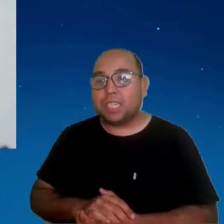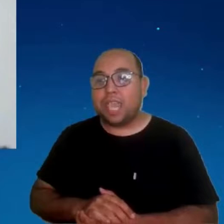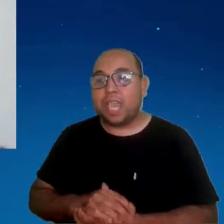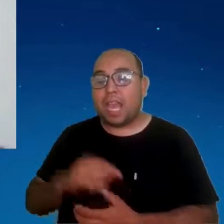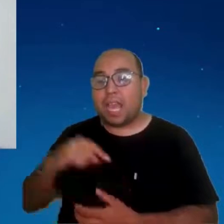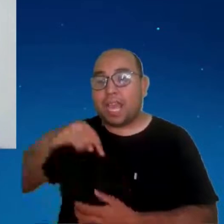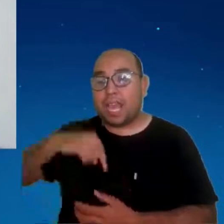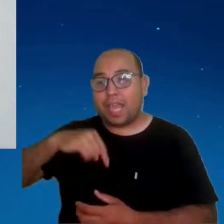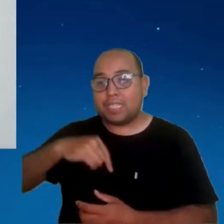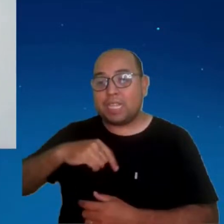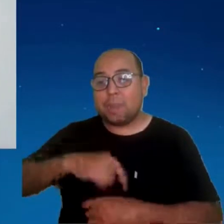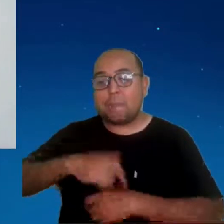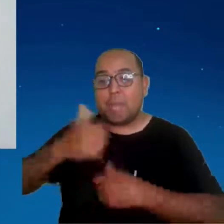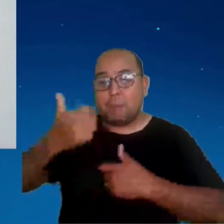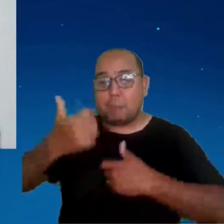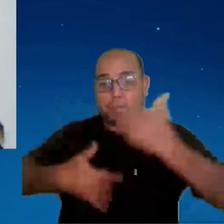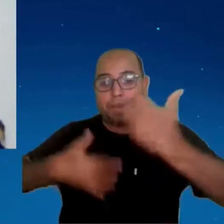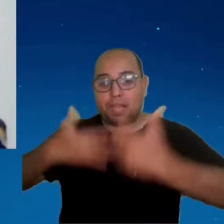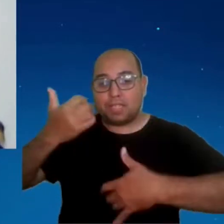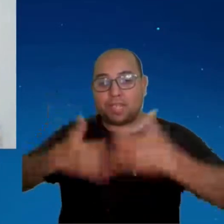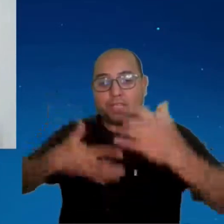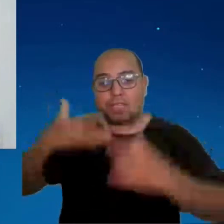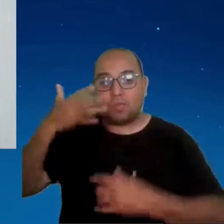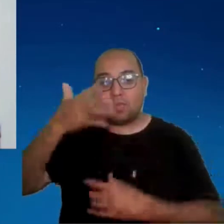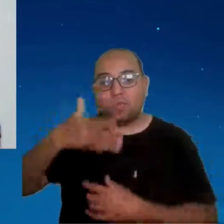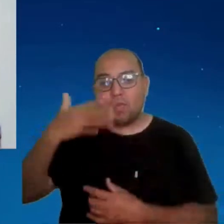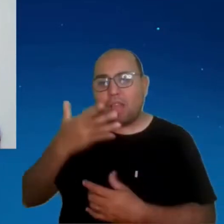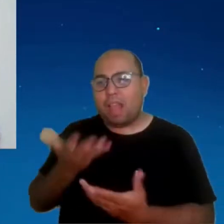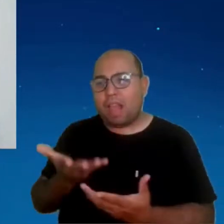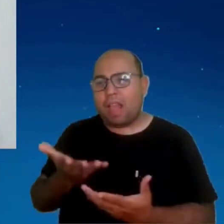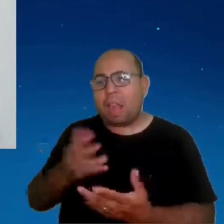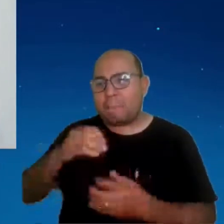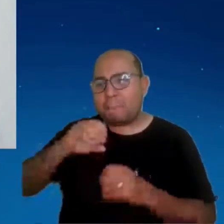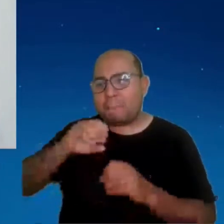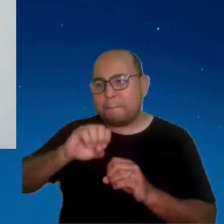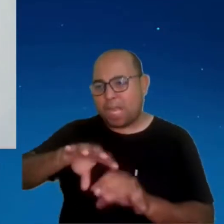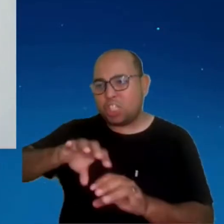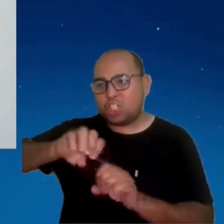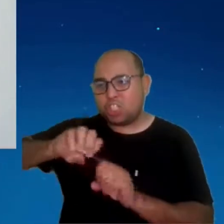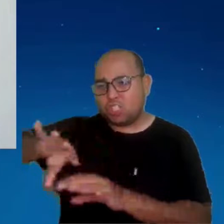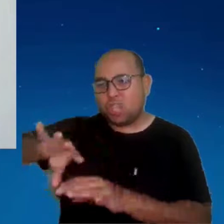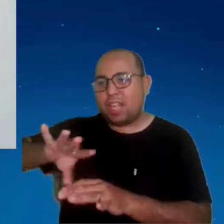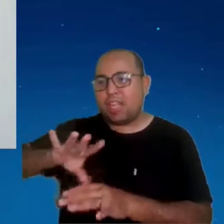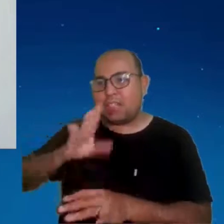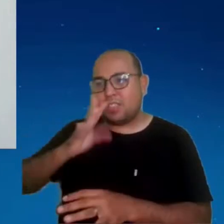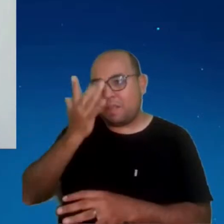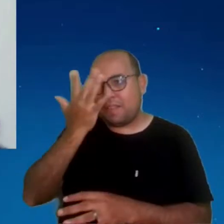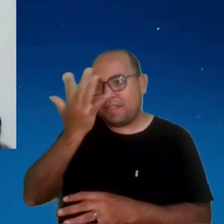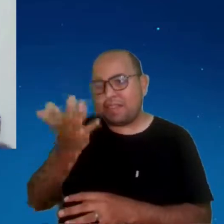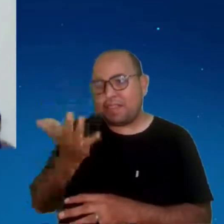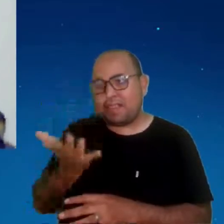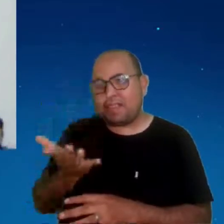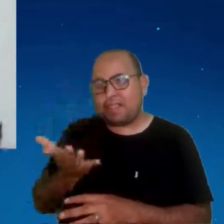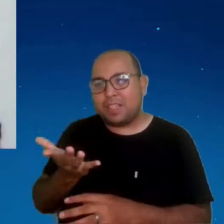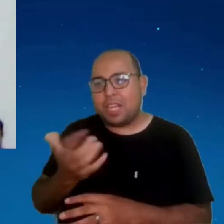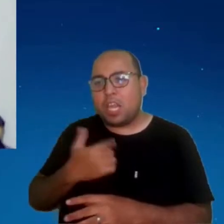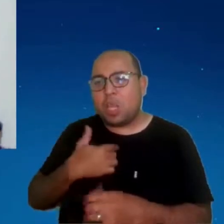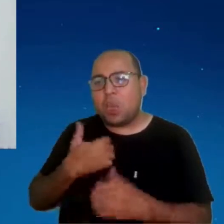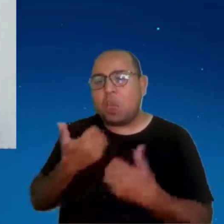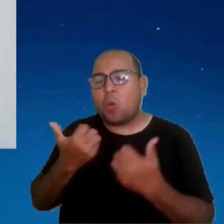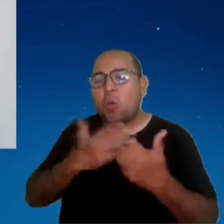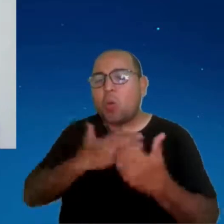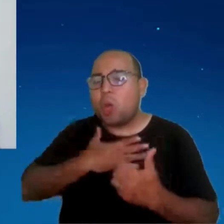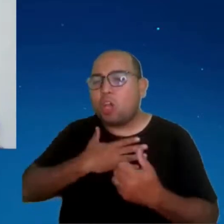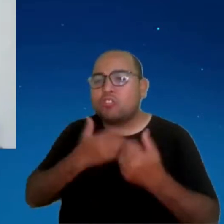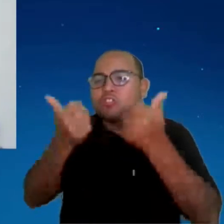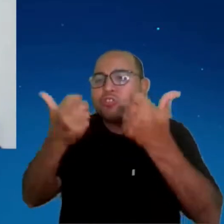essa minha apresentação, ela é um pouco mais didática, então, assim, eu sou um pouco mais explicadinha,